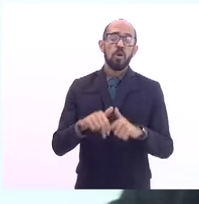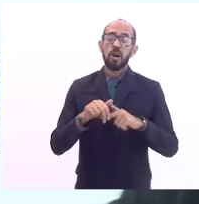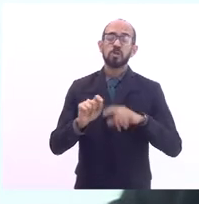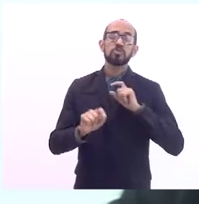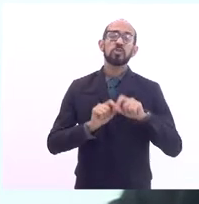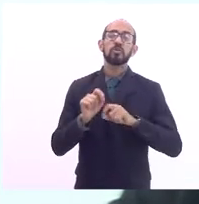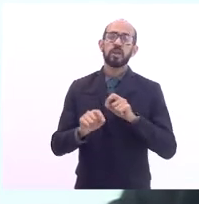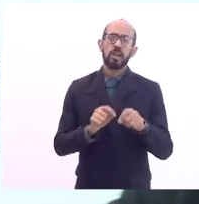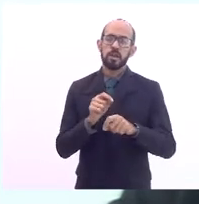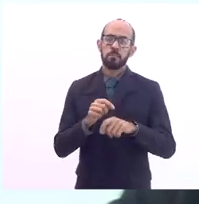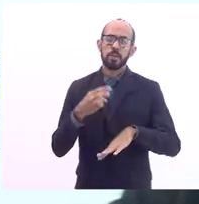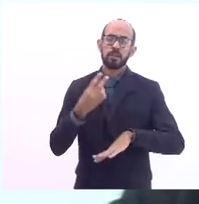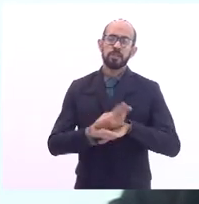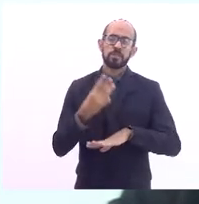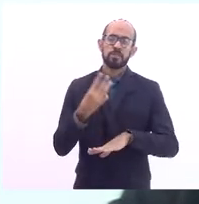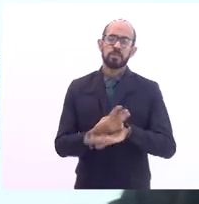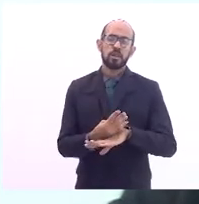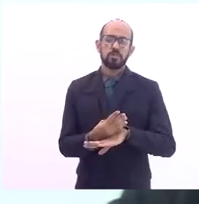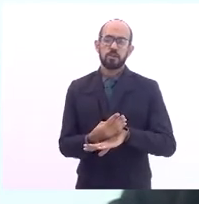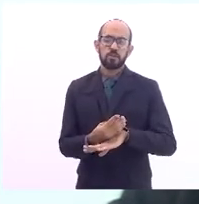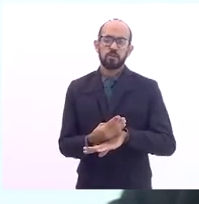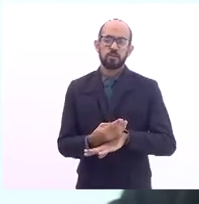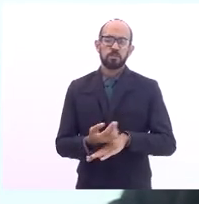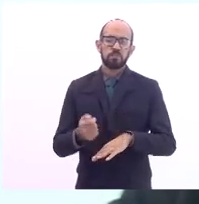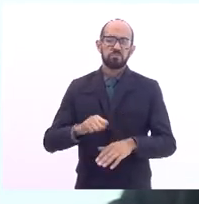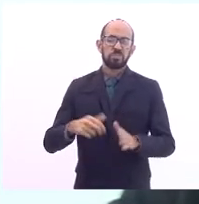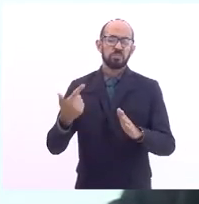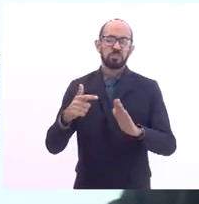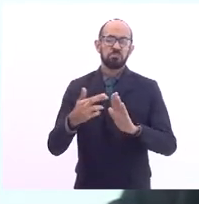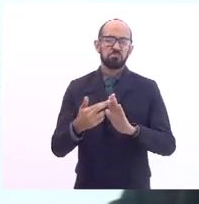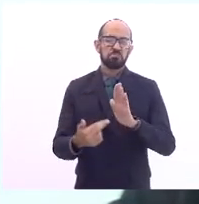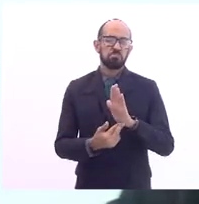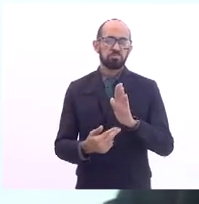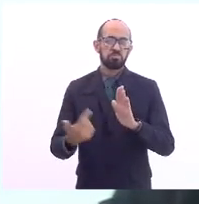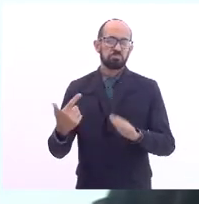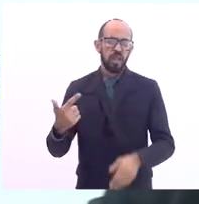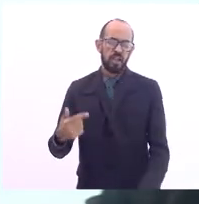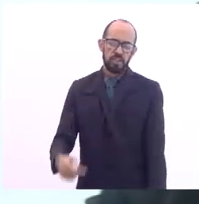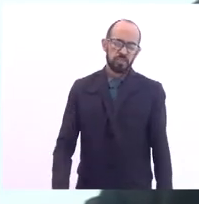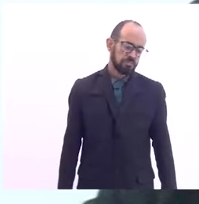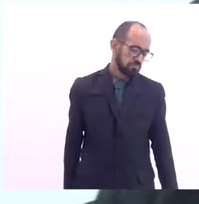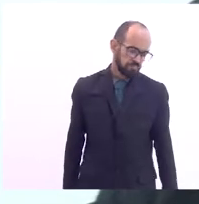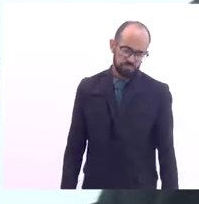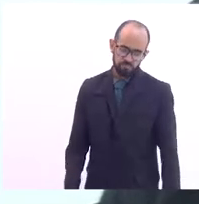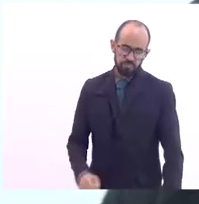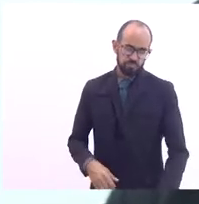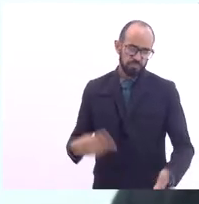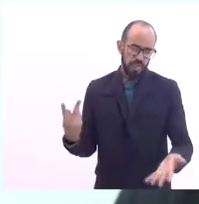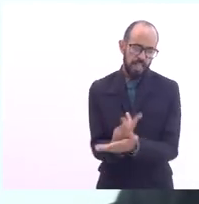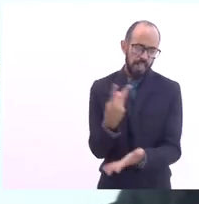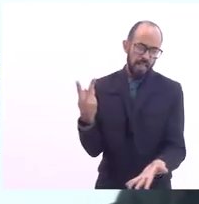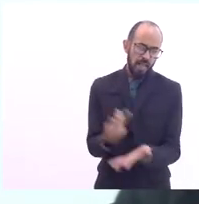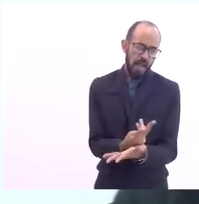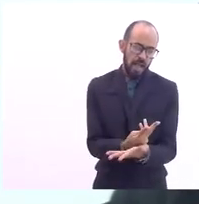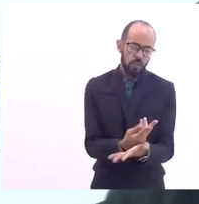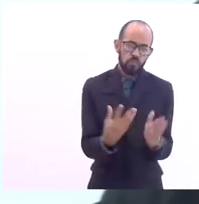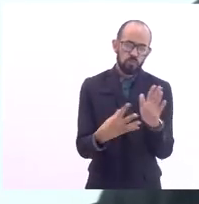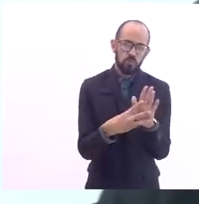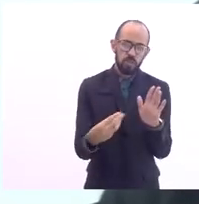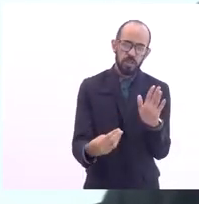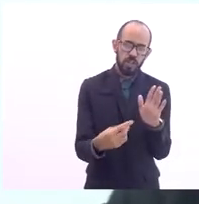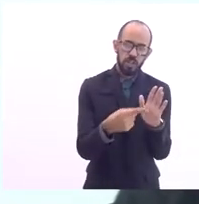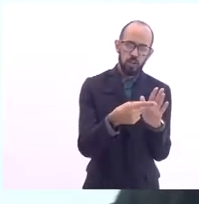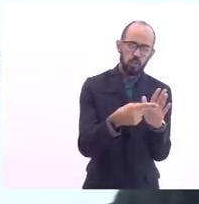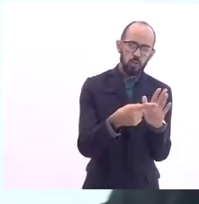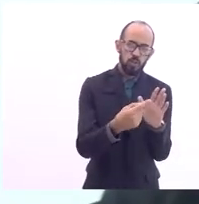de uma terceirização mal regrada, mal elaborada, que